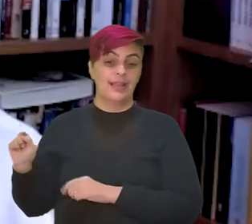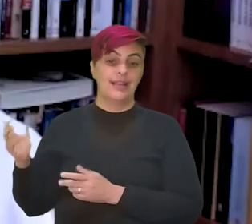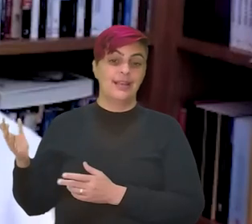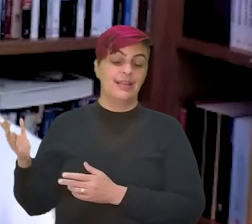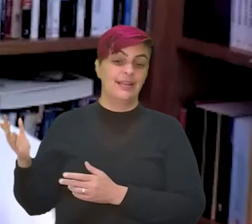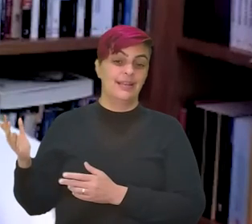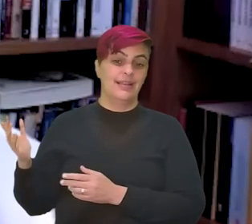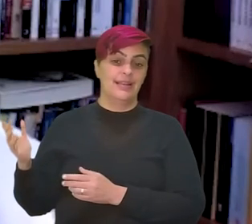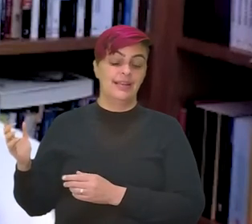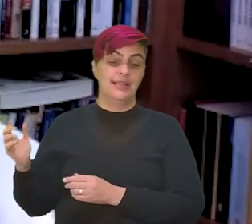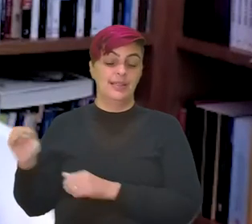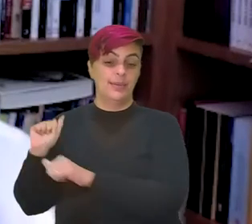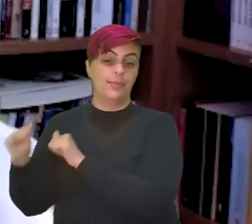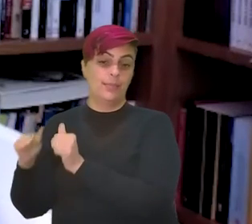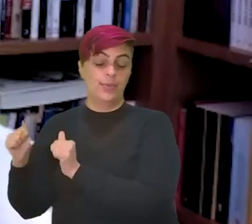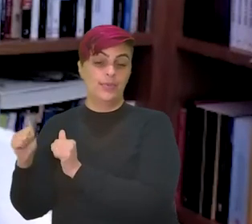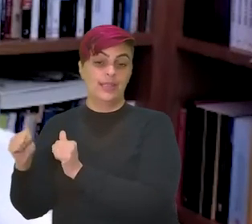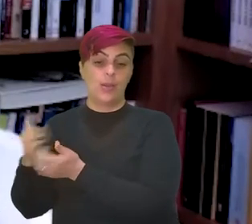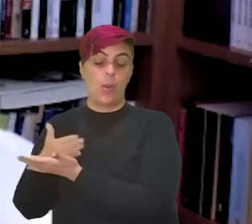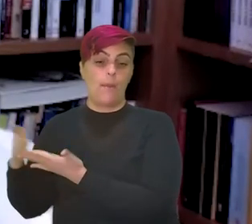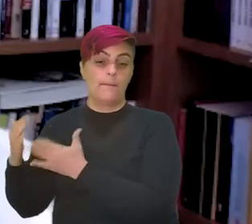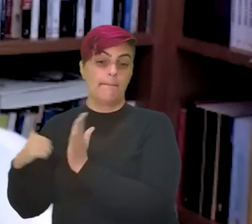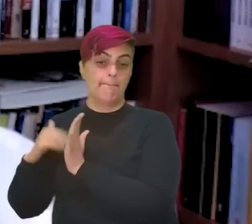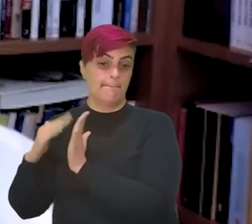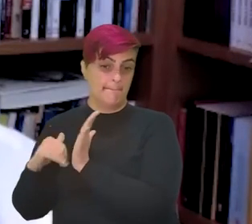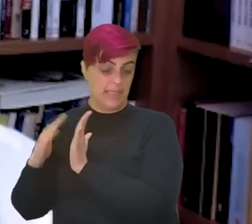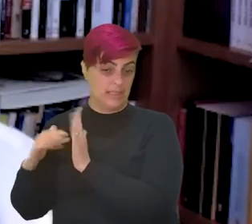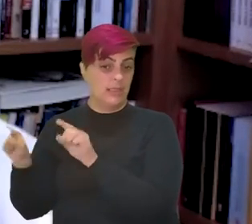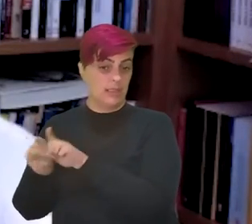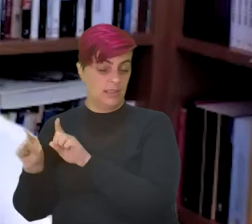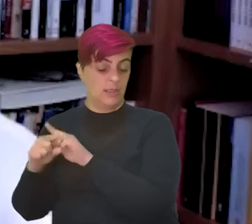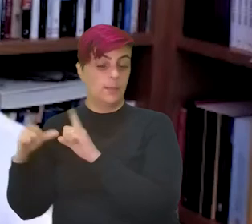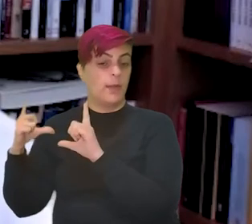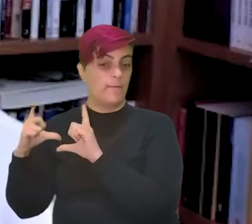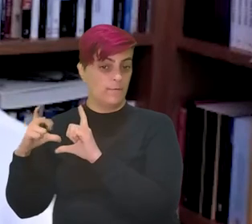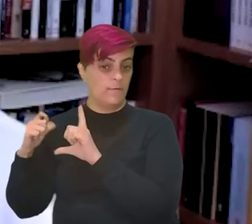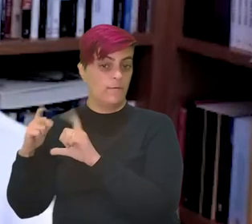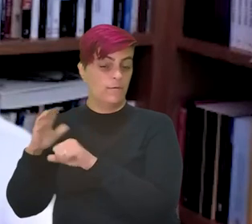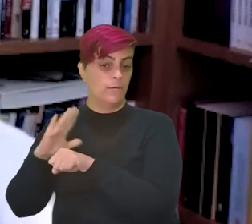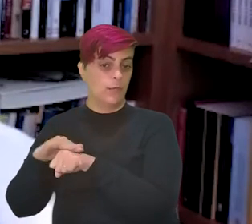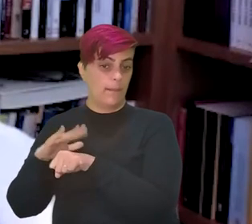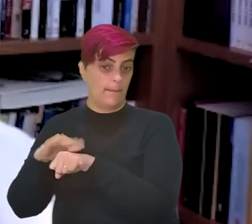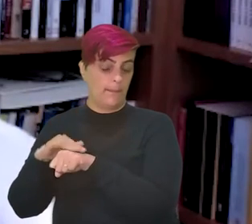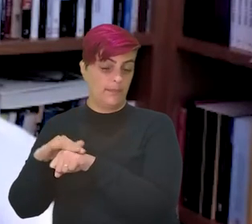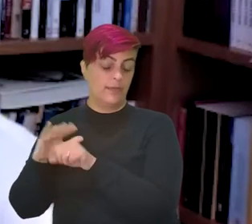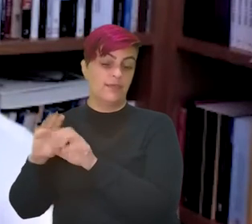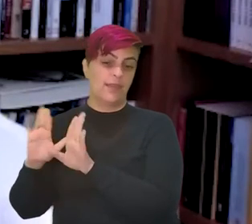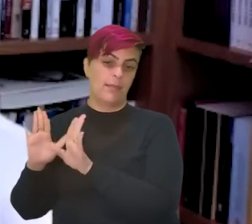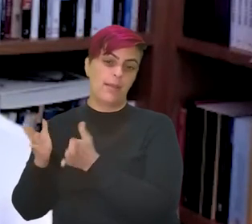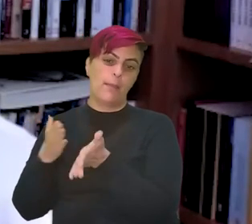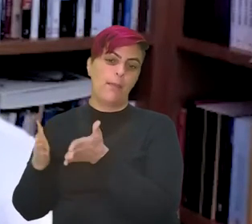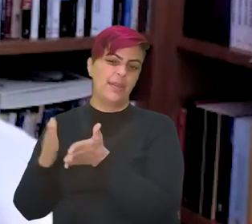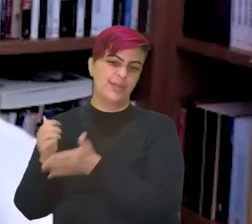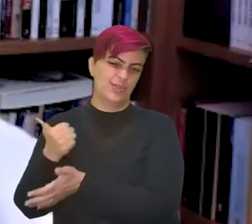transforma, ele se torna um pintor e um fotógrafo, tá? Mas assim, no modo